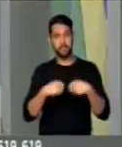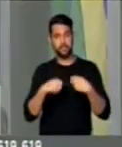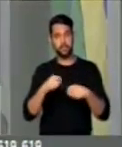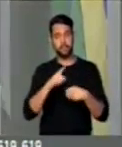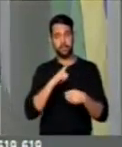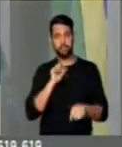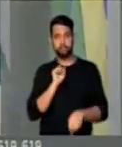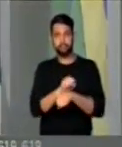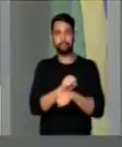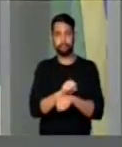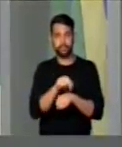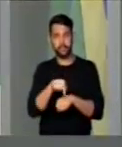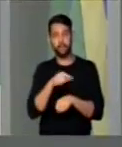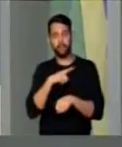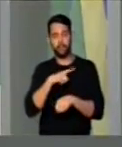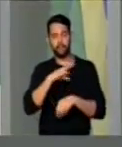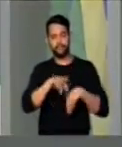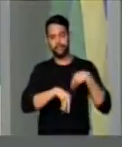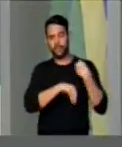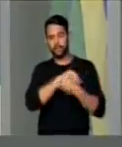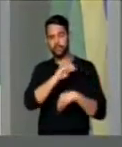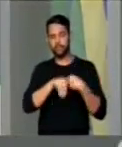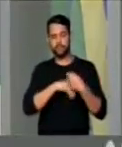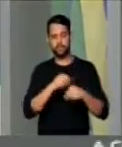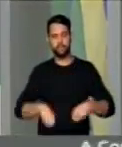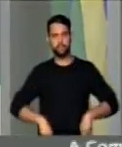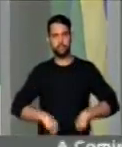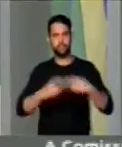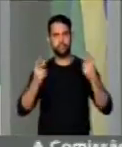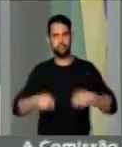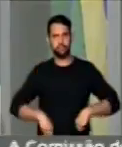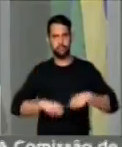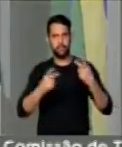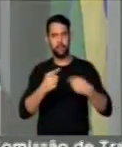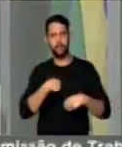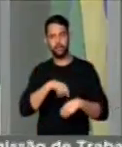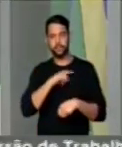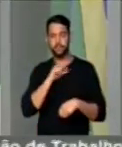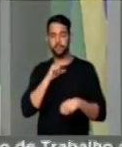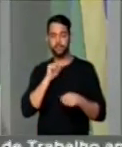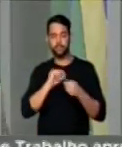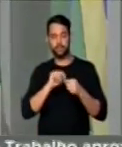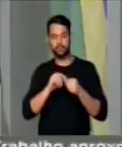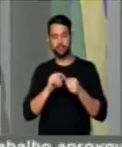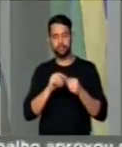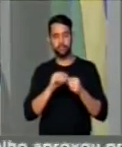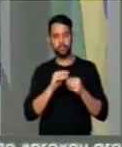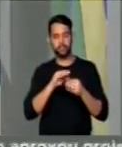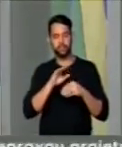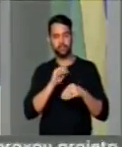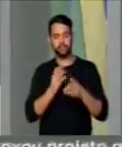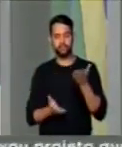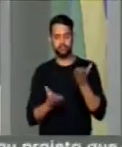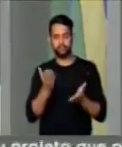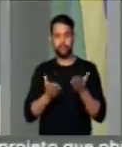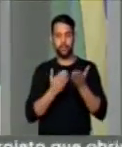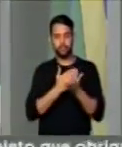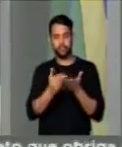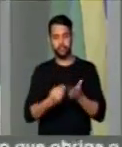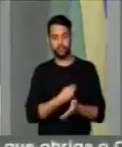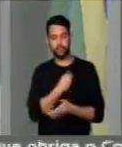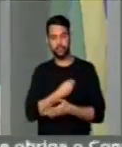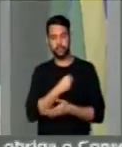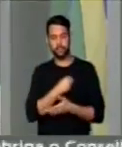gente dê um basta à desorganização da gastança. É necessário que a gente dê um reequilíbrio para que a gente possa, a partir